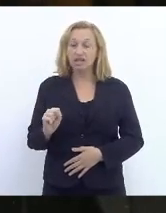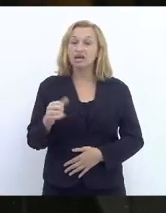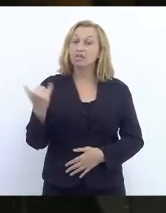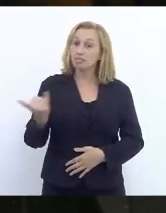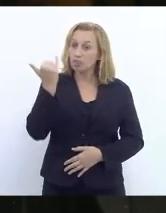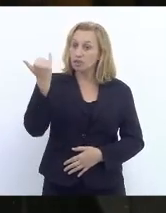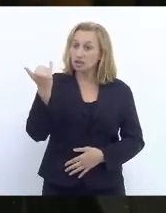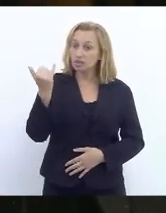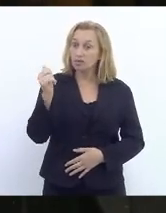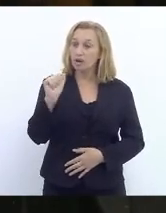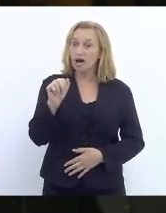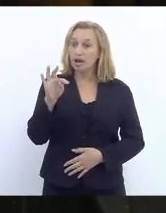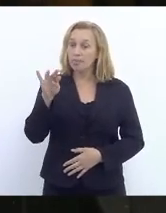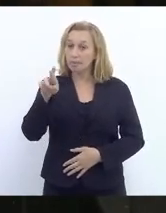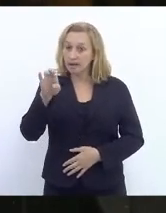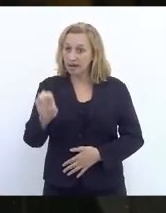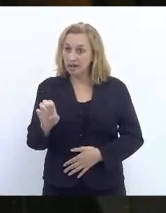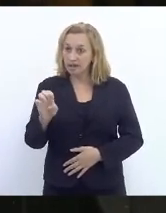agronegócio